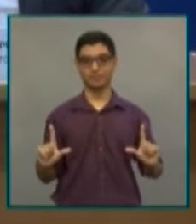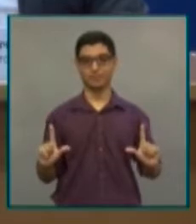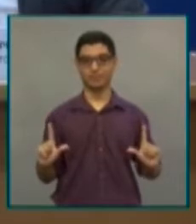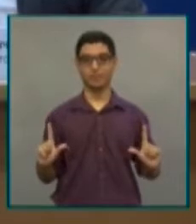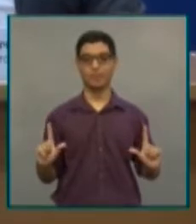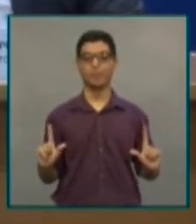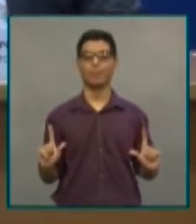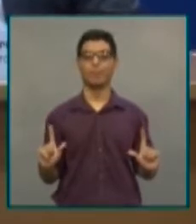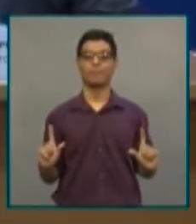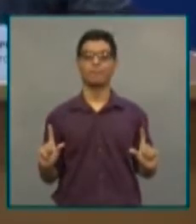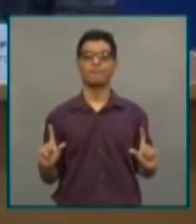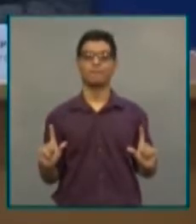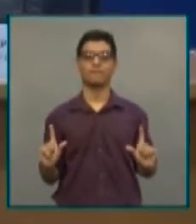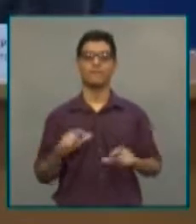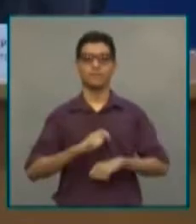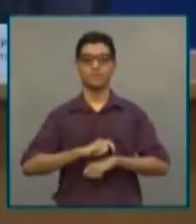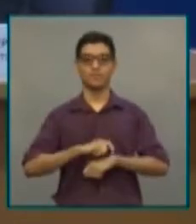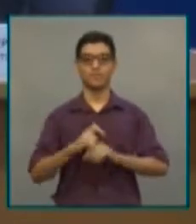transcorrido.